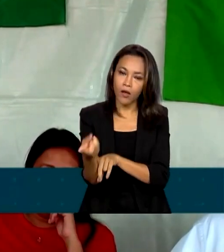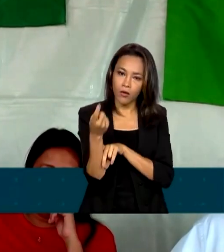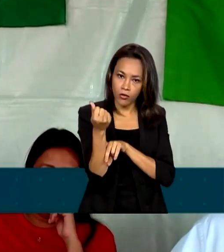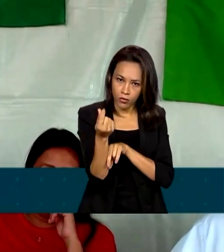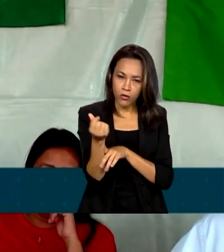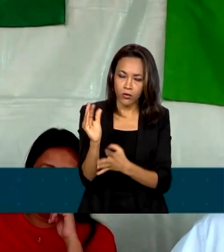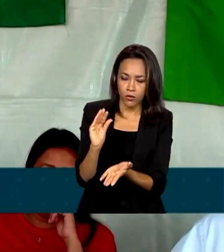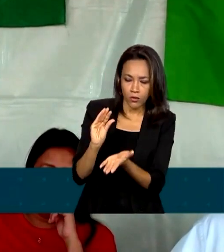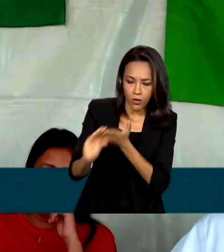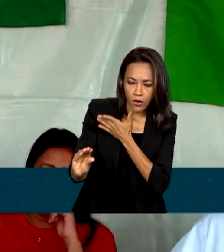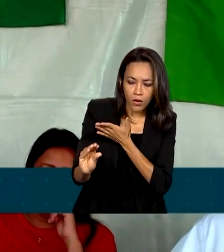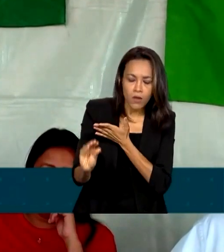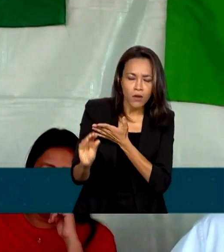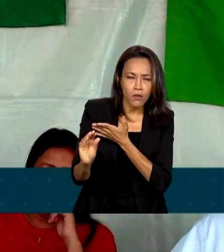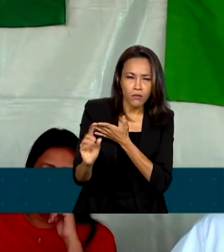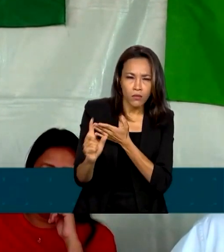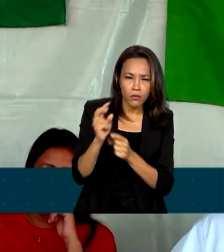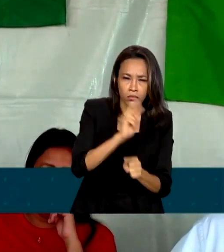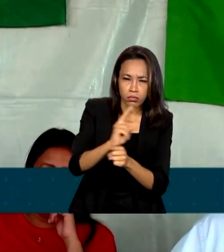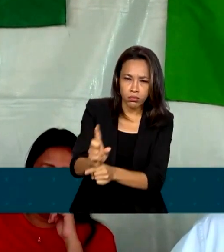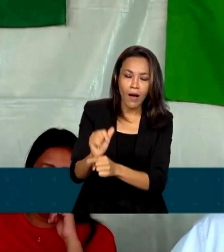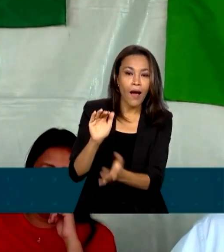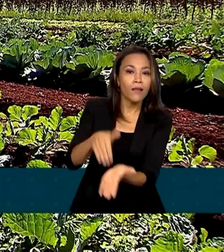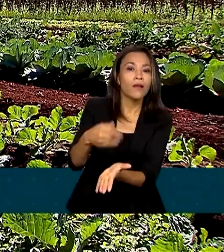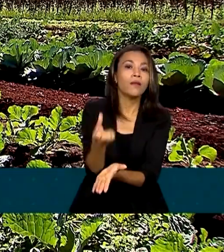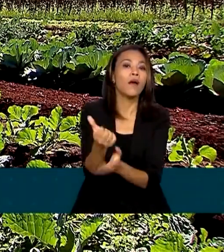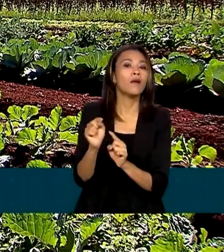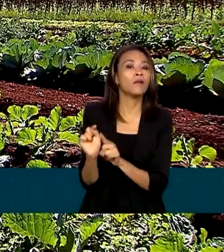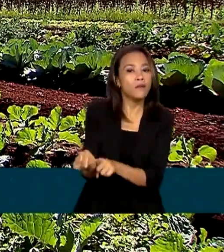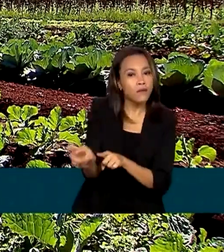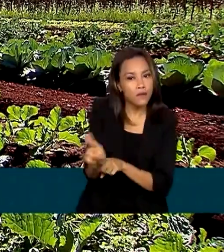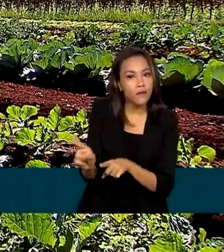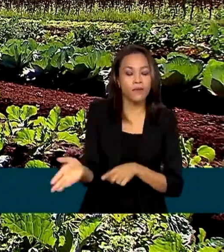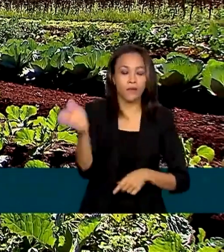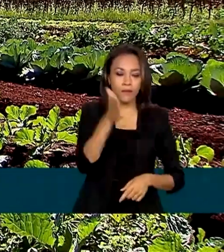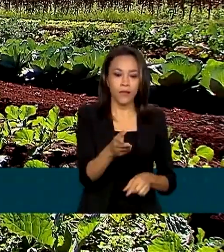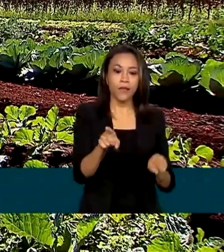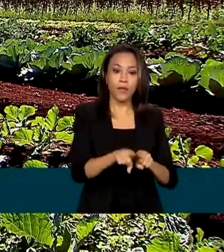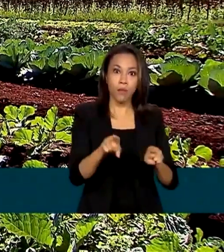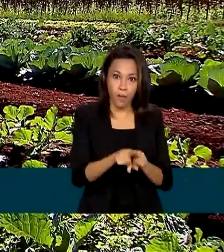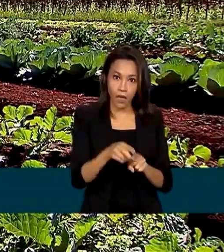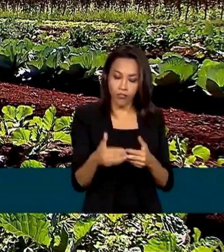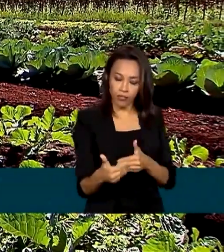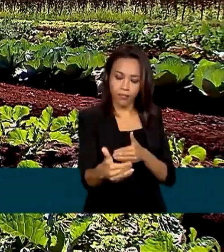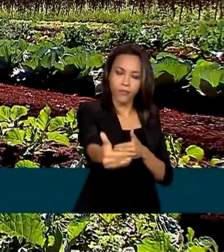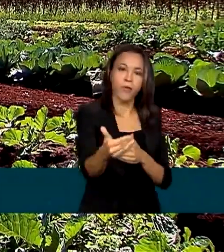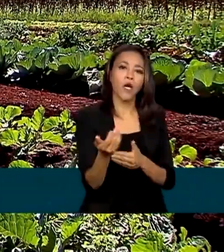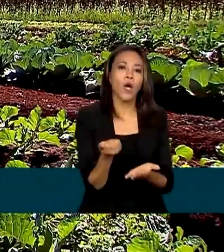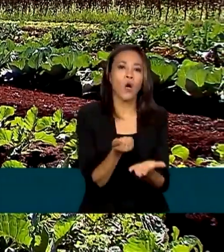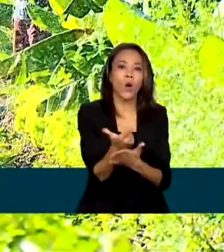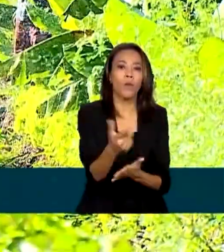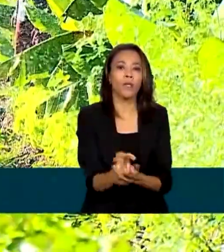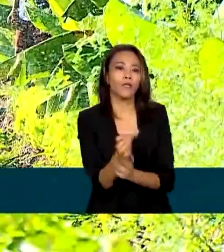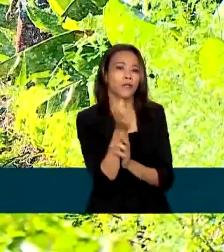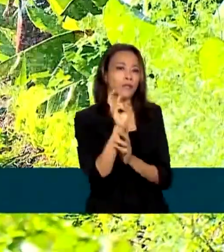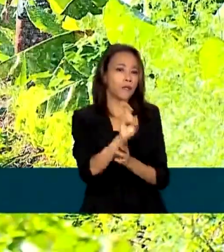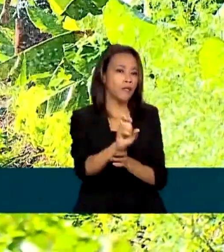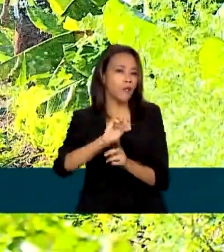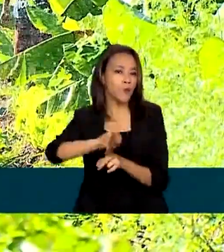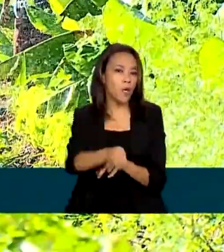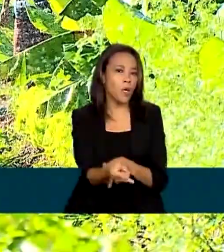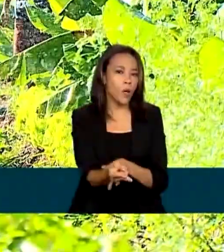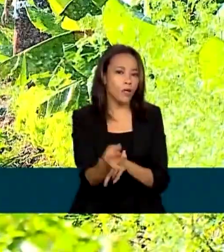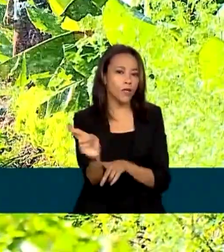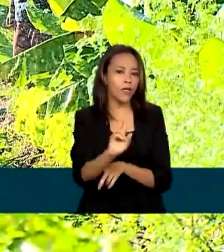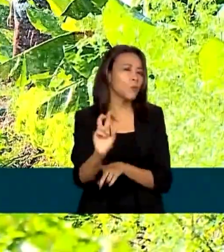disponíveis, um crédito de até R$ 6 mil. Também está prevista a compra de R$ 5 milhões em alimentos por